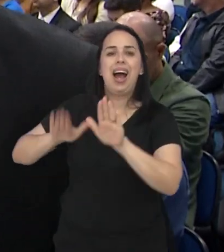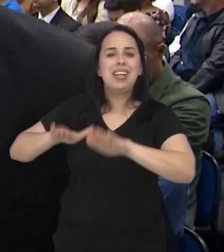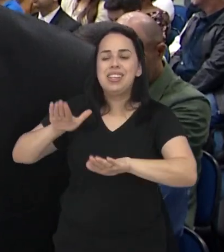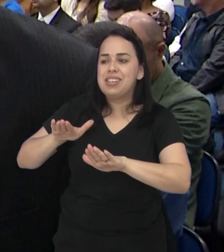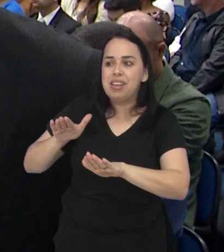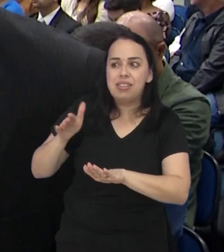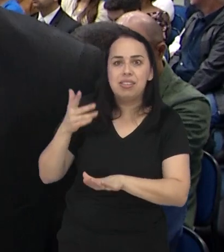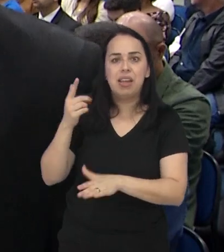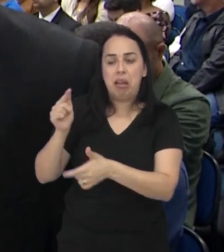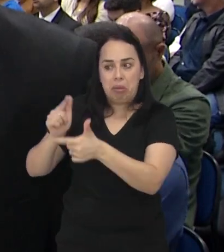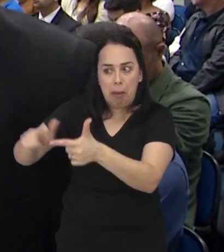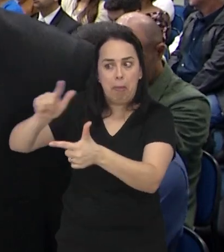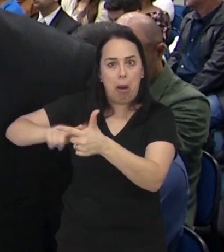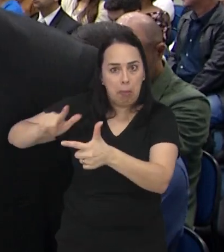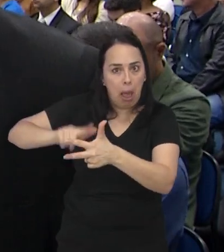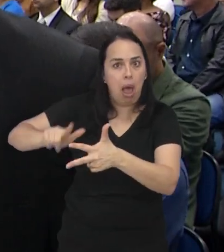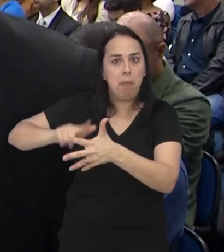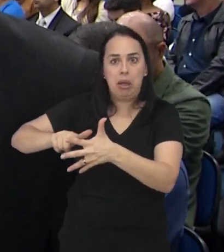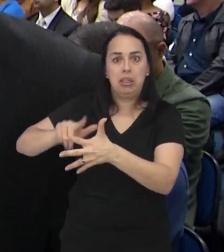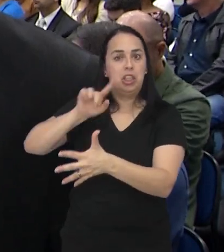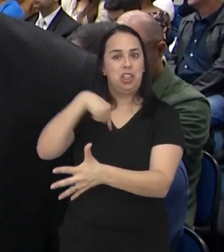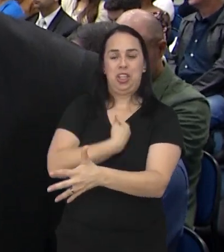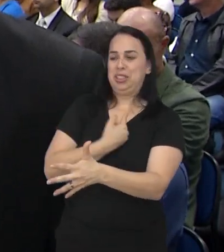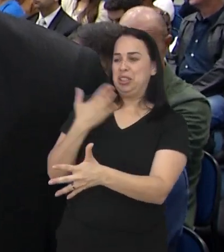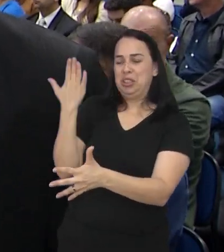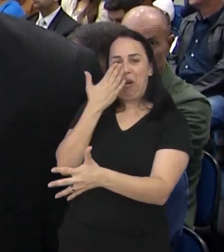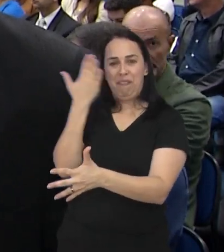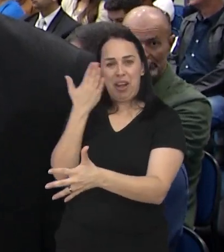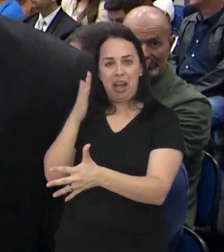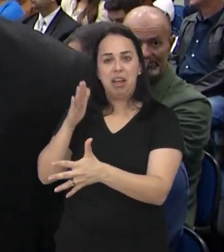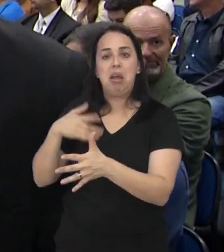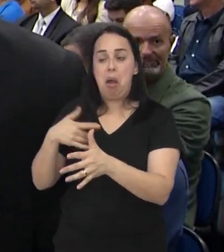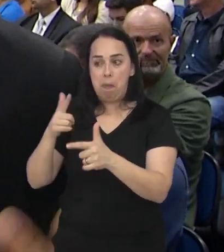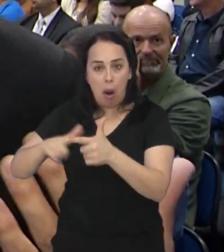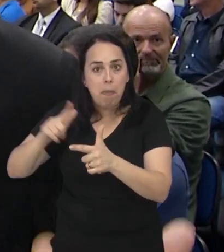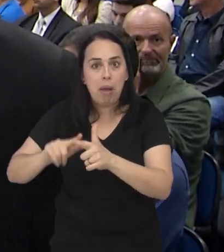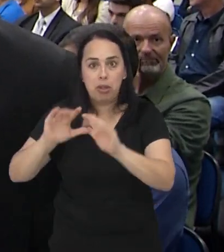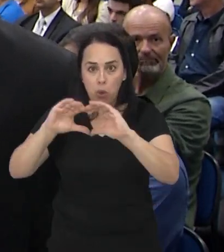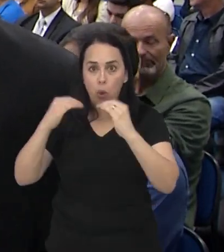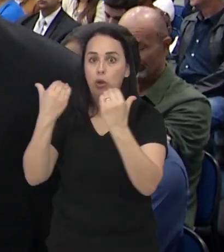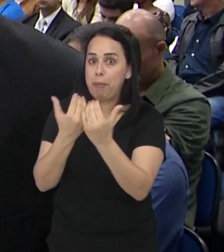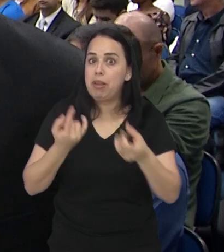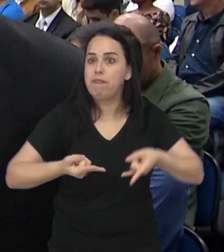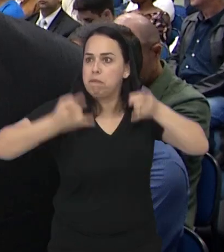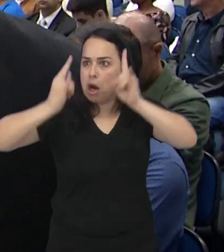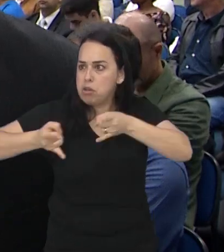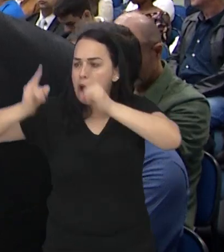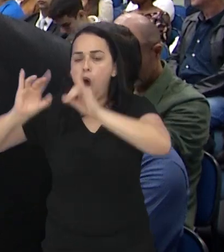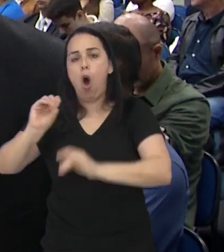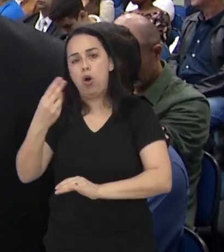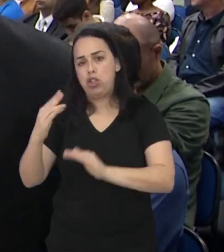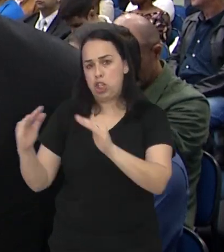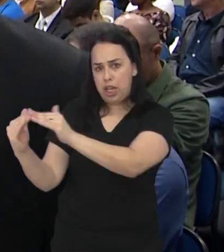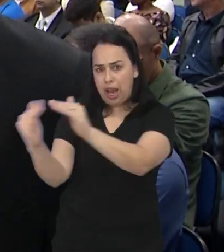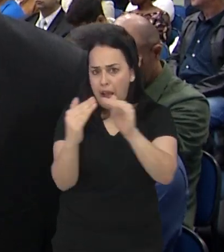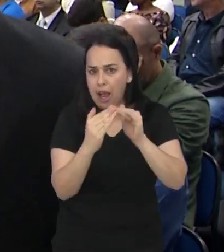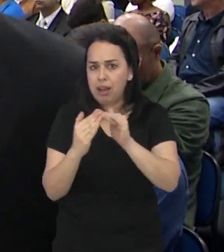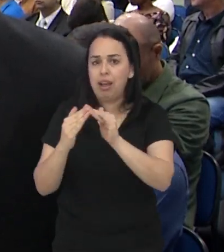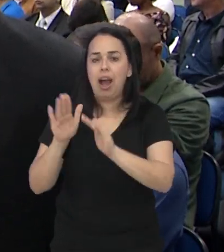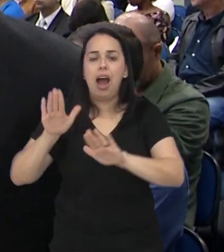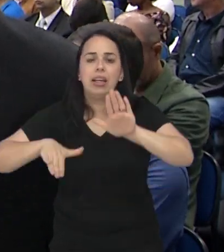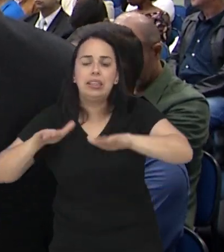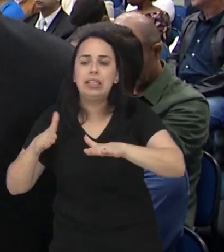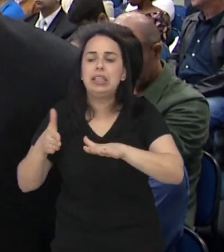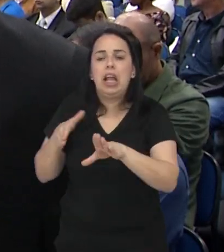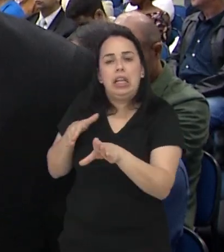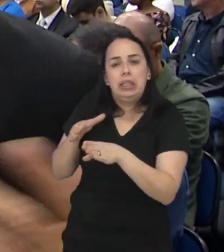vezes a gente não vê, mas que recebe todos os problemas dos condôminos, sejam eles verticais ou horizontais, e que fazem um